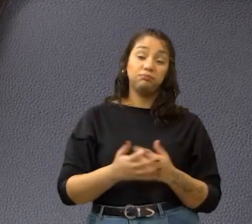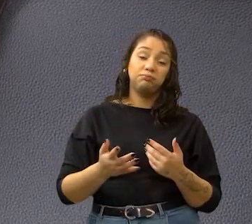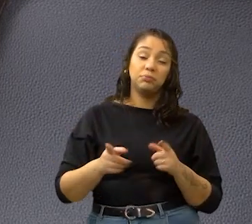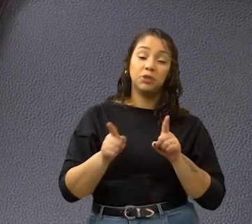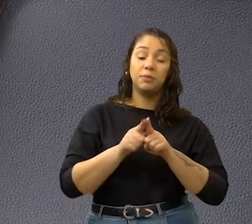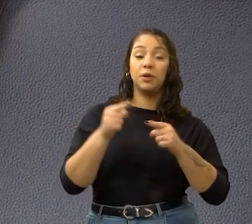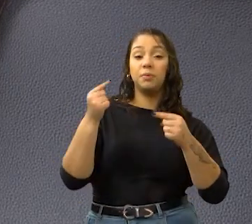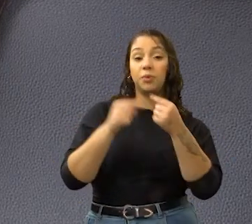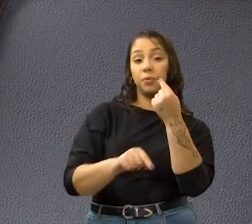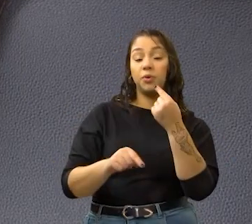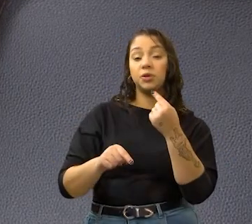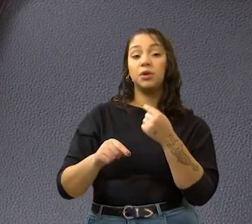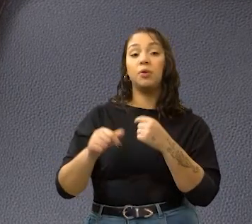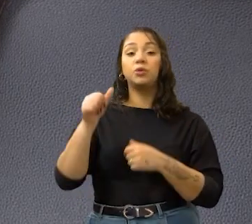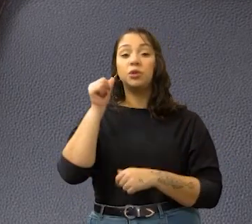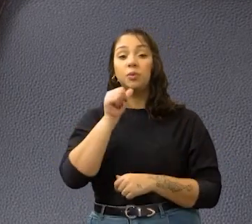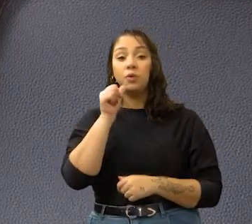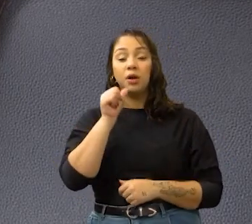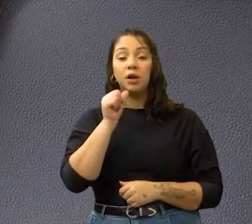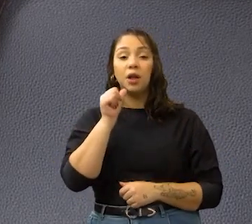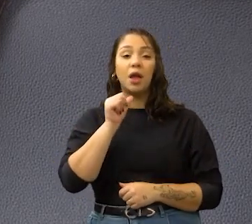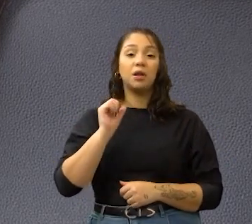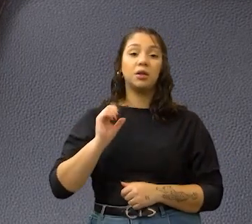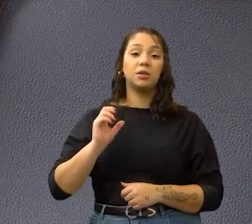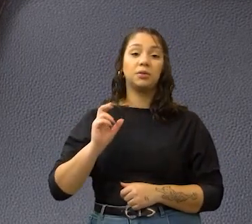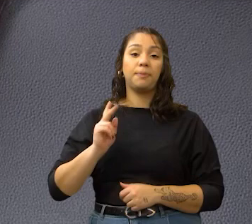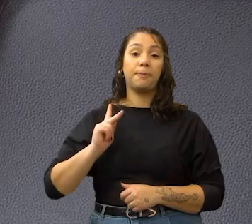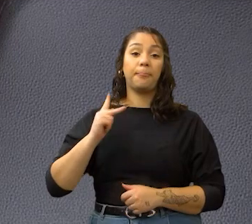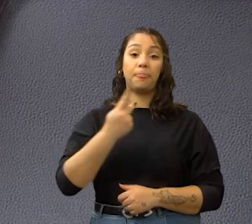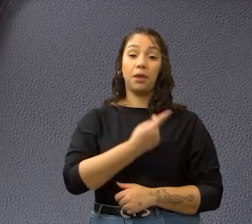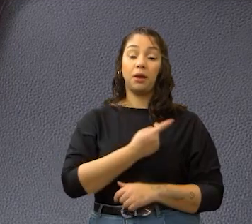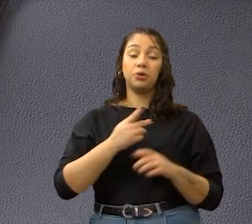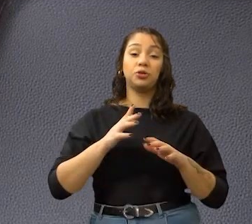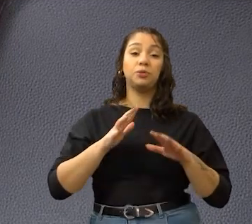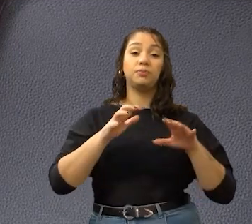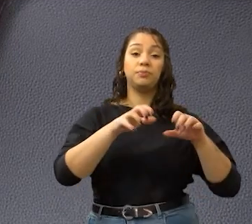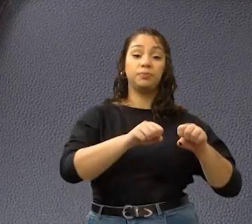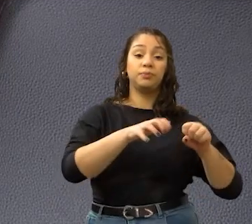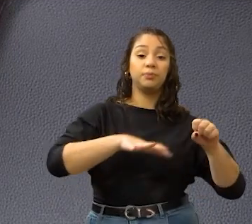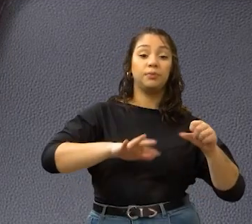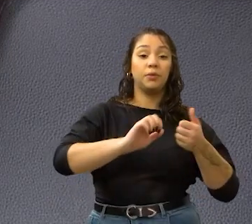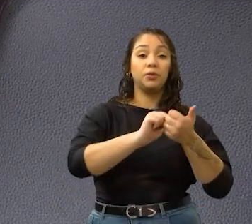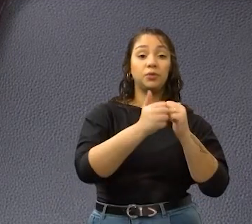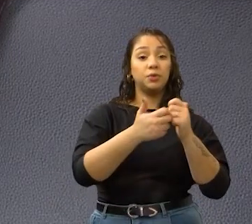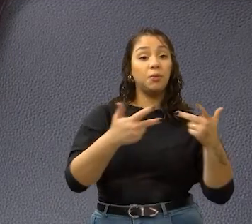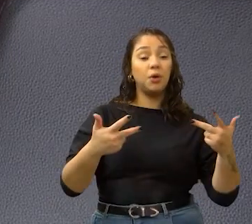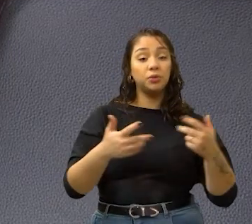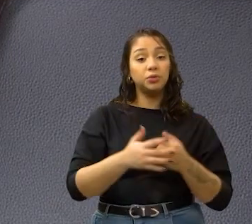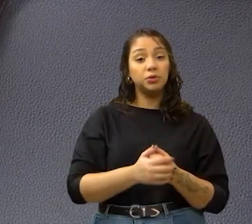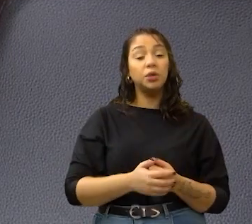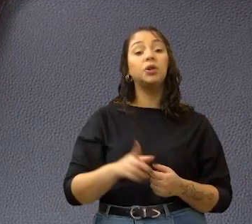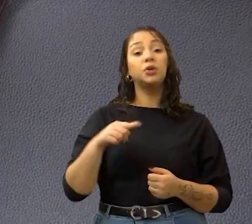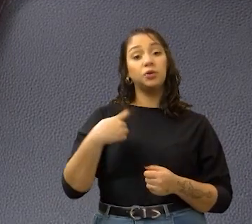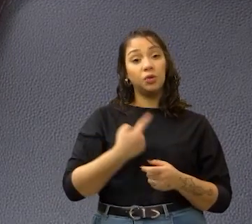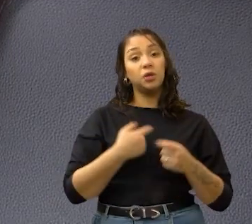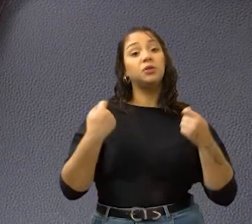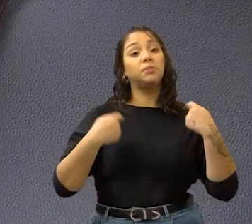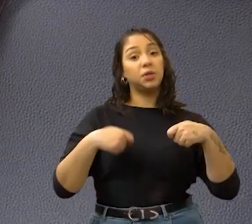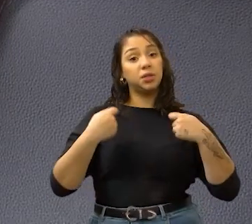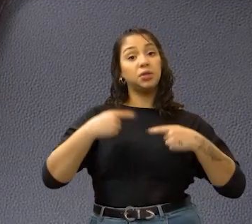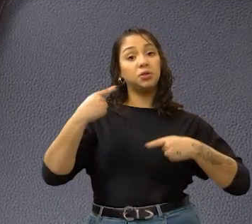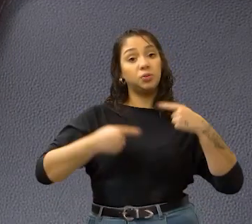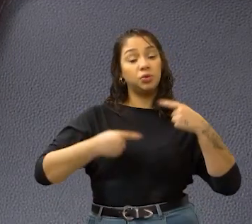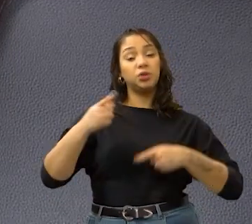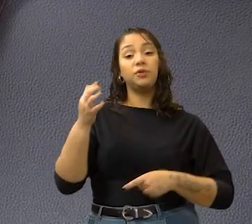então a proibição de mulheres trans ocuparem o esporte, né? Eu entendo que esse é um debate que a gente precisa